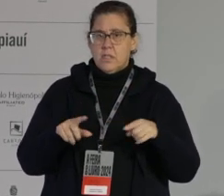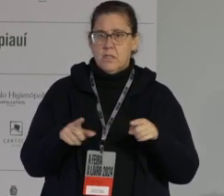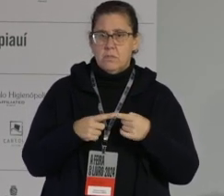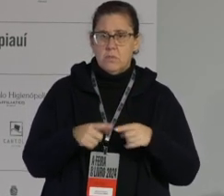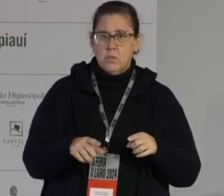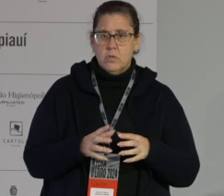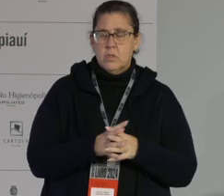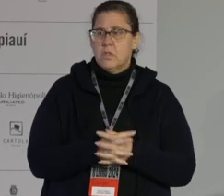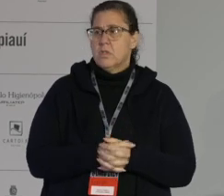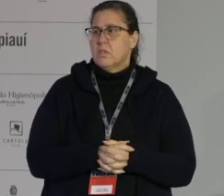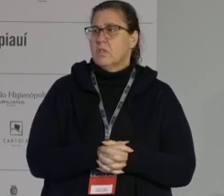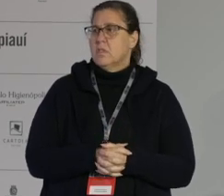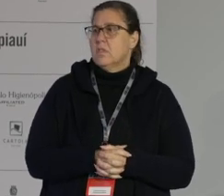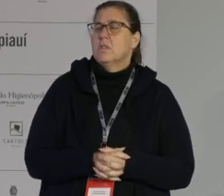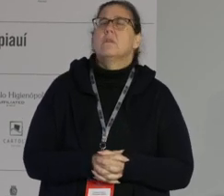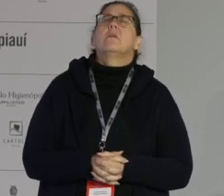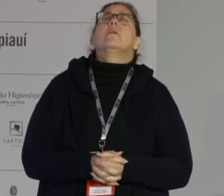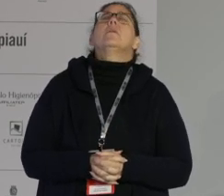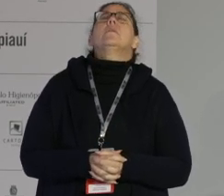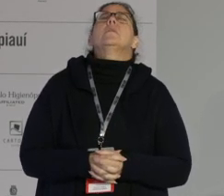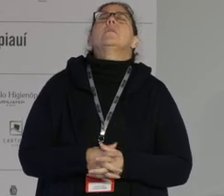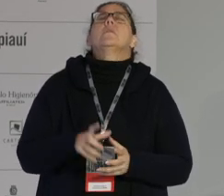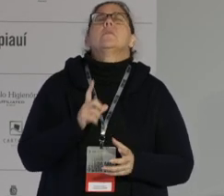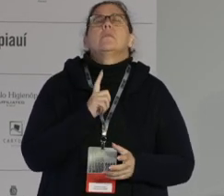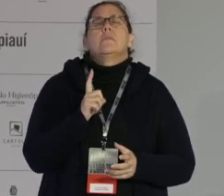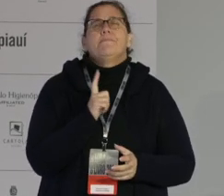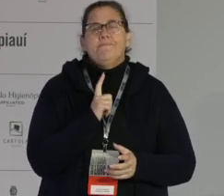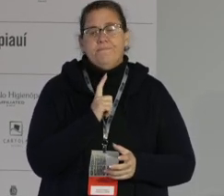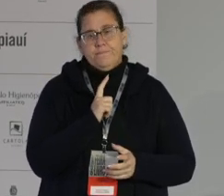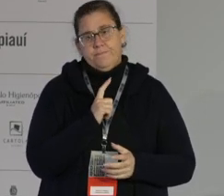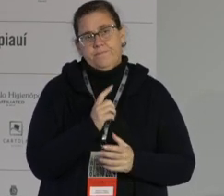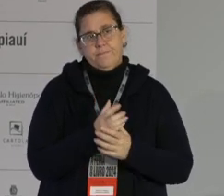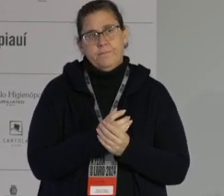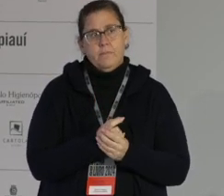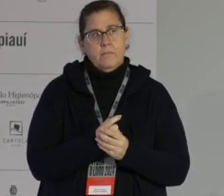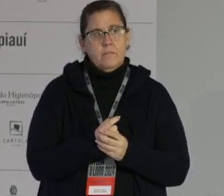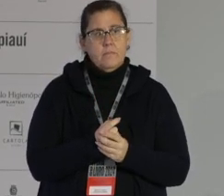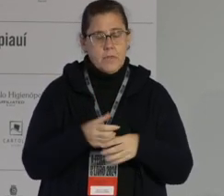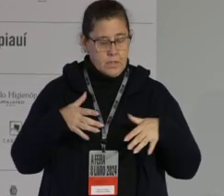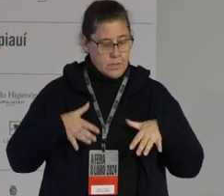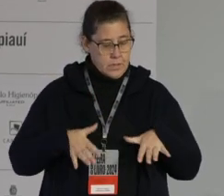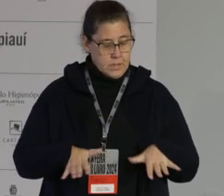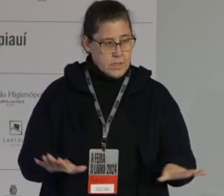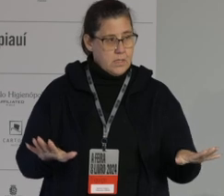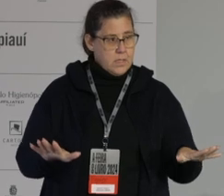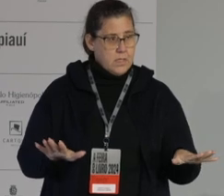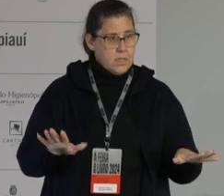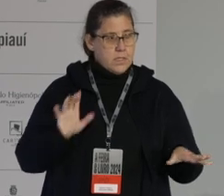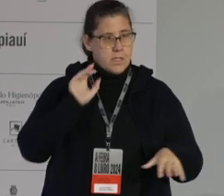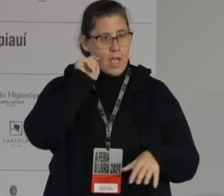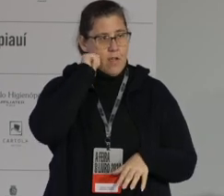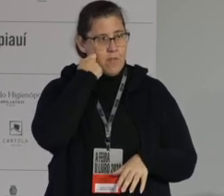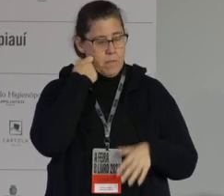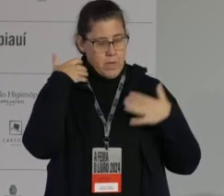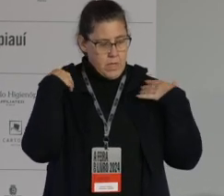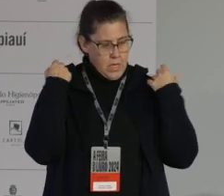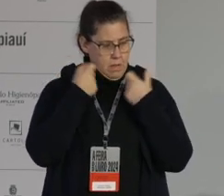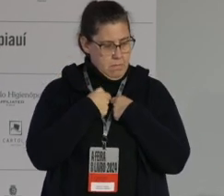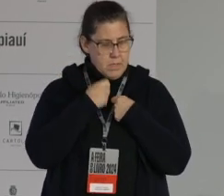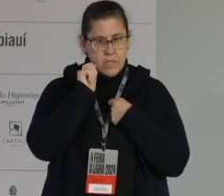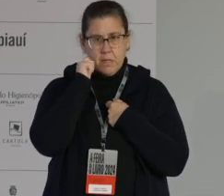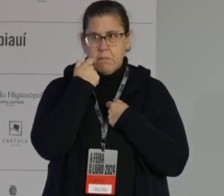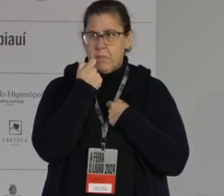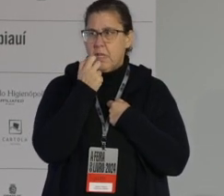conto. Tem pedaço, tinha uma hora que eu estava lendo o conto, daí eu vi ela falando, tipo, saia vermelha, camisa preta, daí eu ficava tipo, pô, cara, eu acho que isso é a